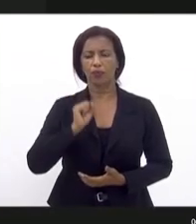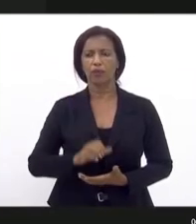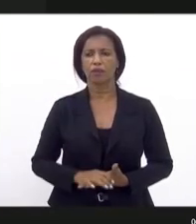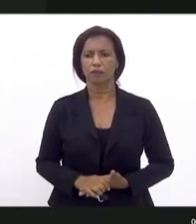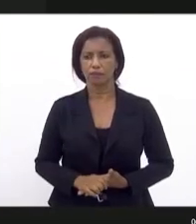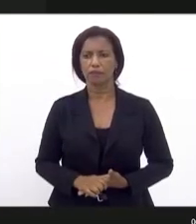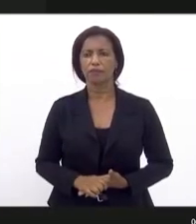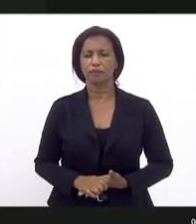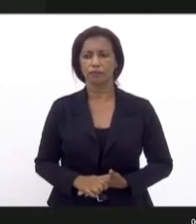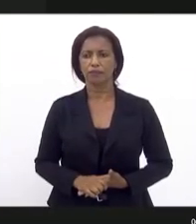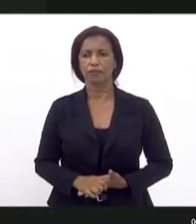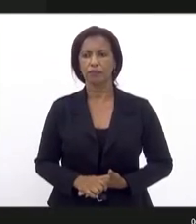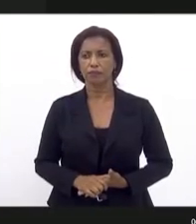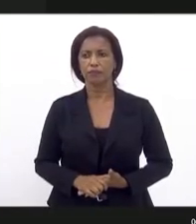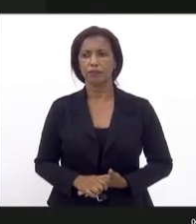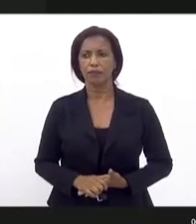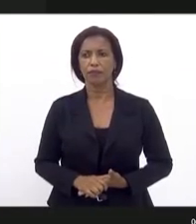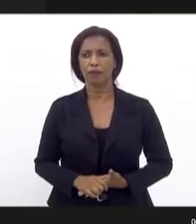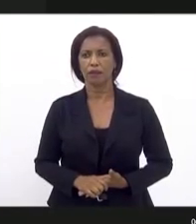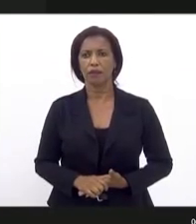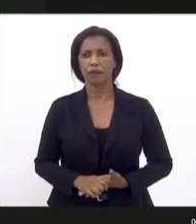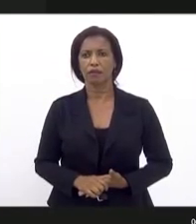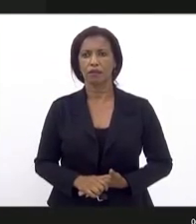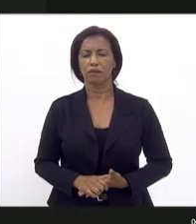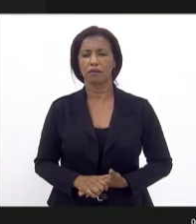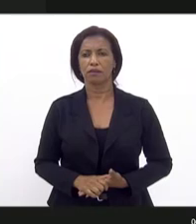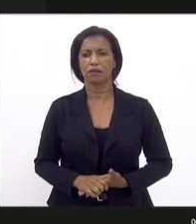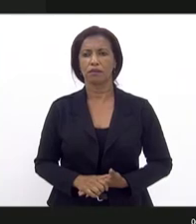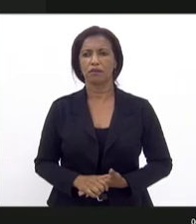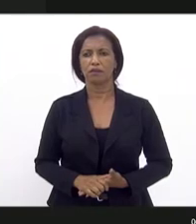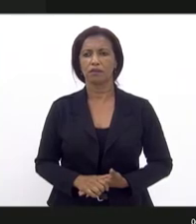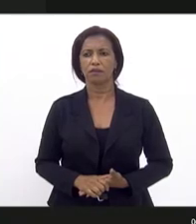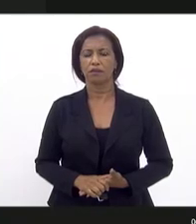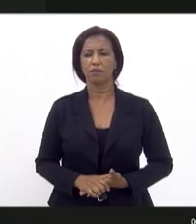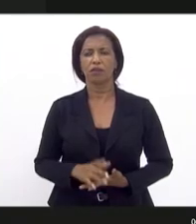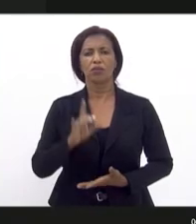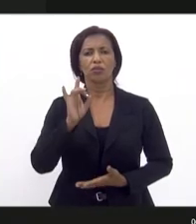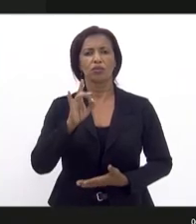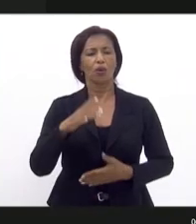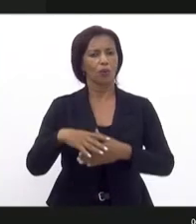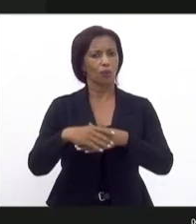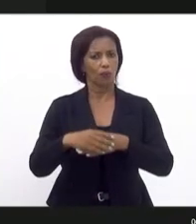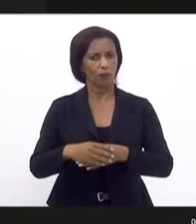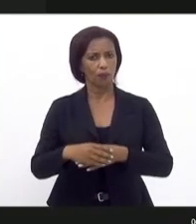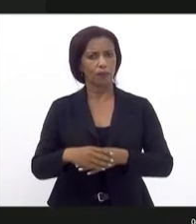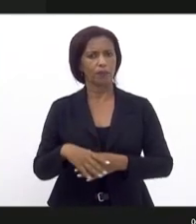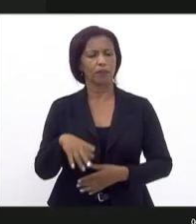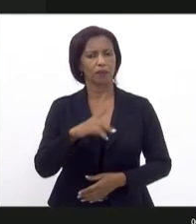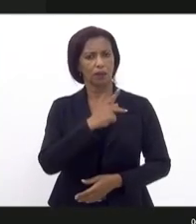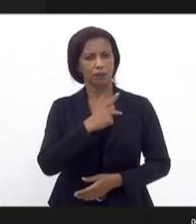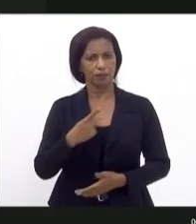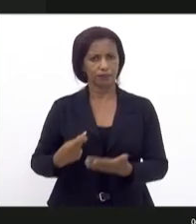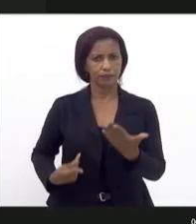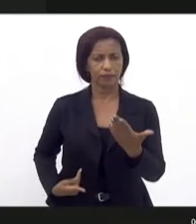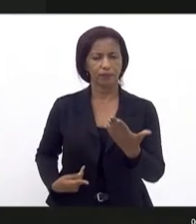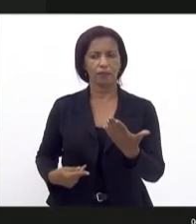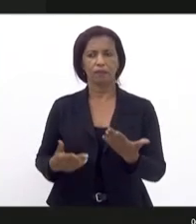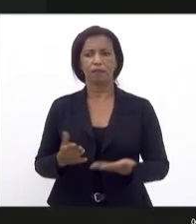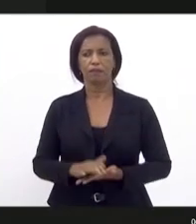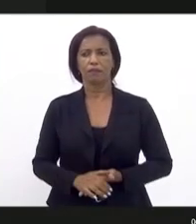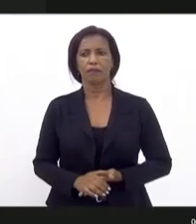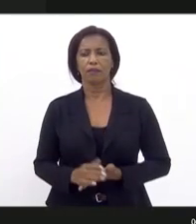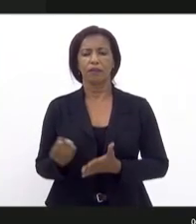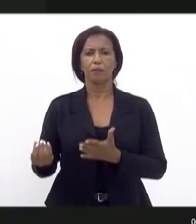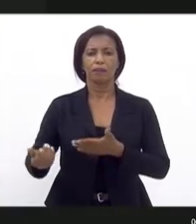Está me ouvindo agora, presidente? Mas, olha, queria cumprimentar o presidente André Siciliano, saudar